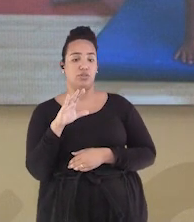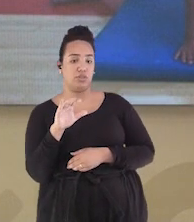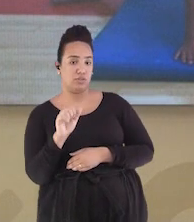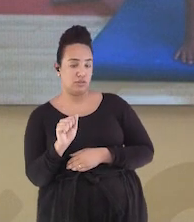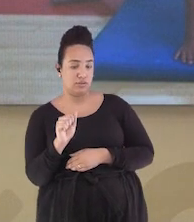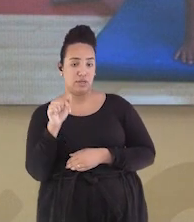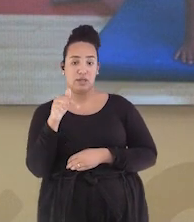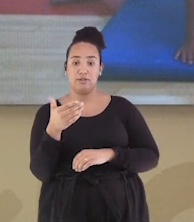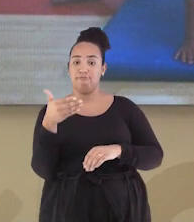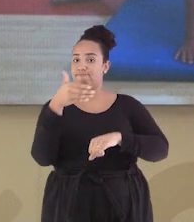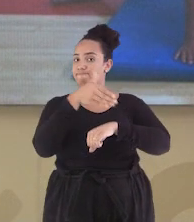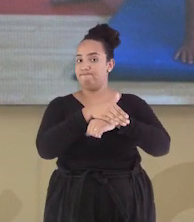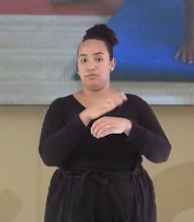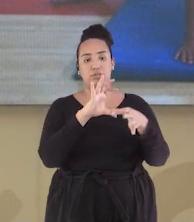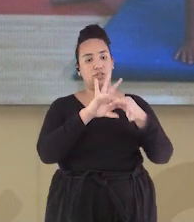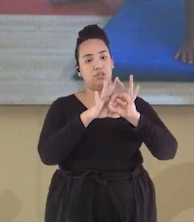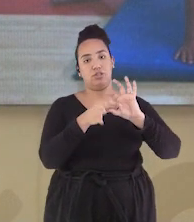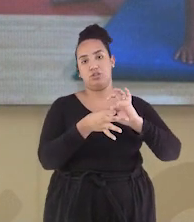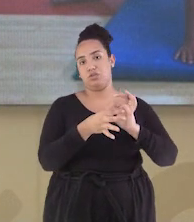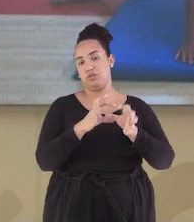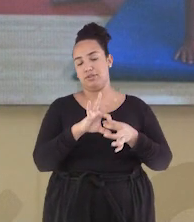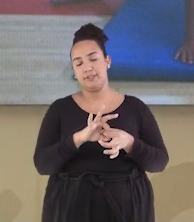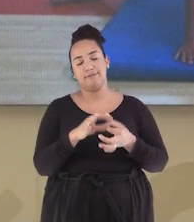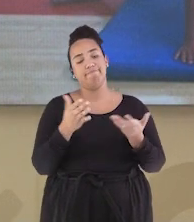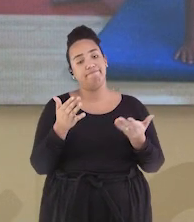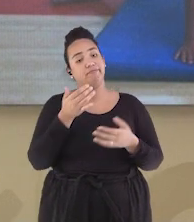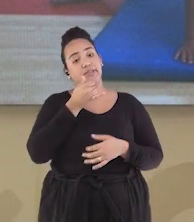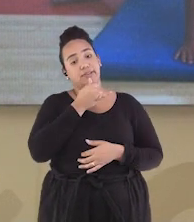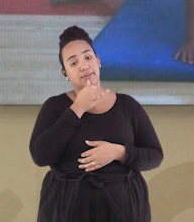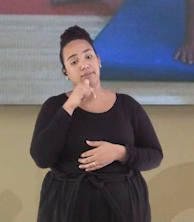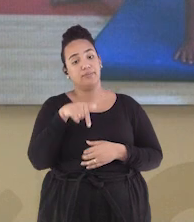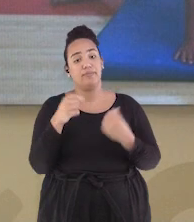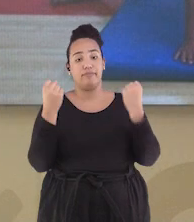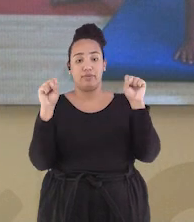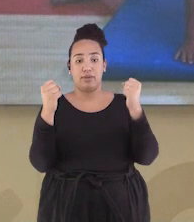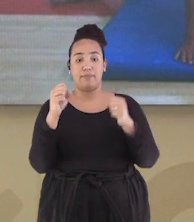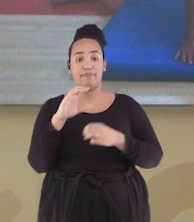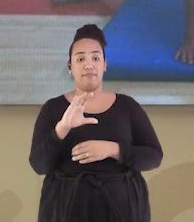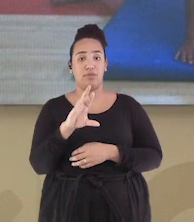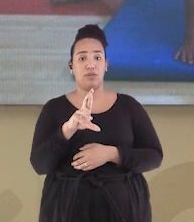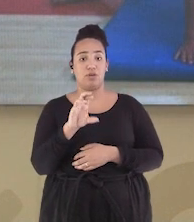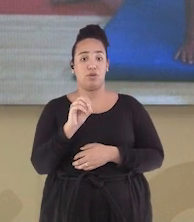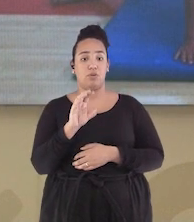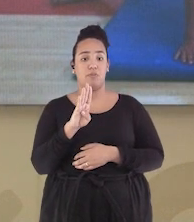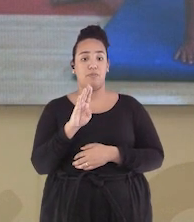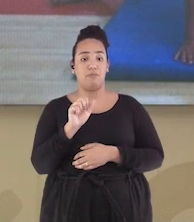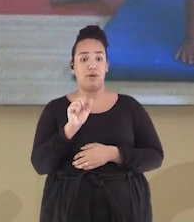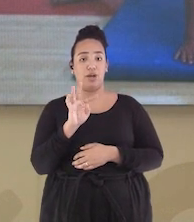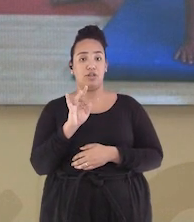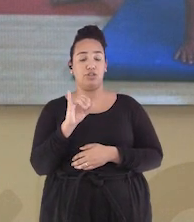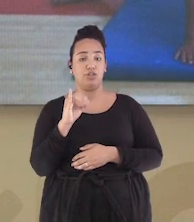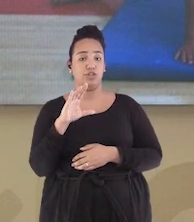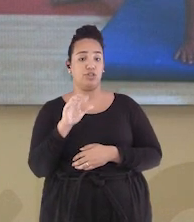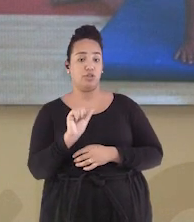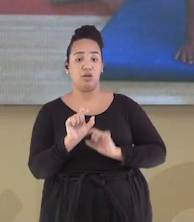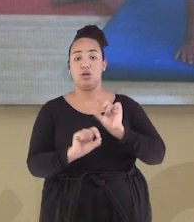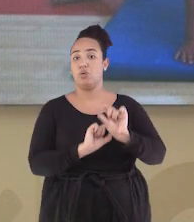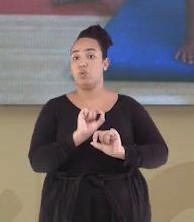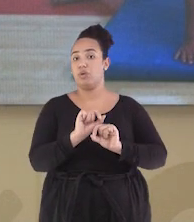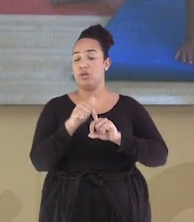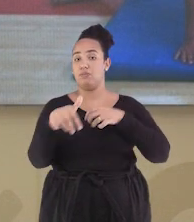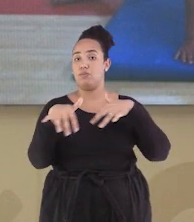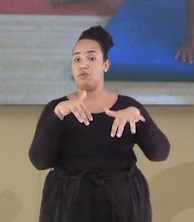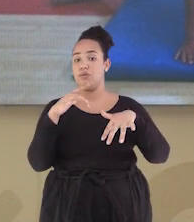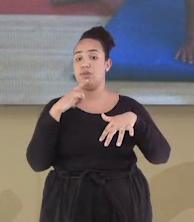esportes olímpicos. É uma pena. A ginástica acrobática se caracteriza pela execução de movimentos que utilizam